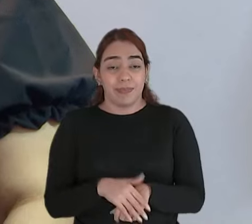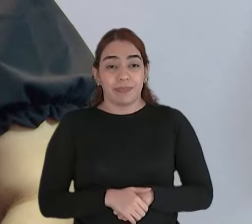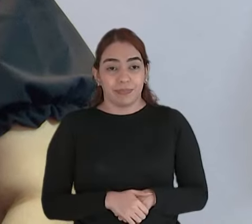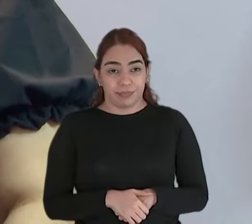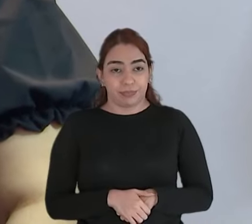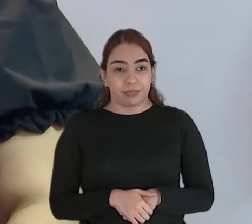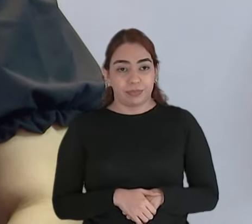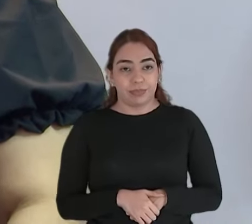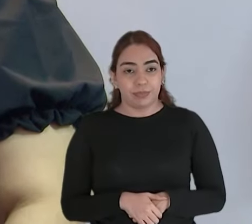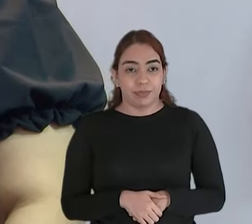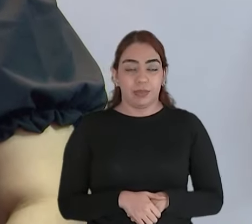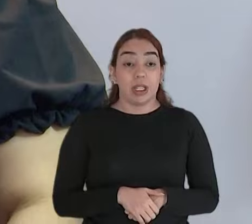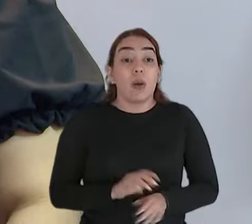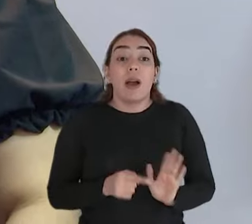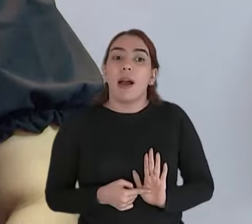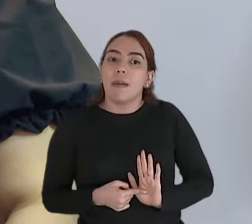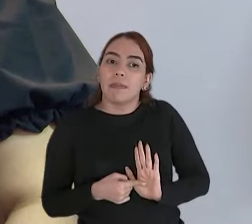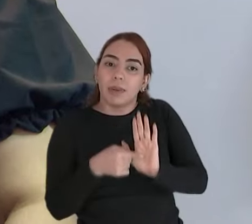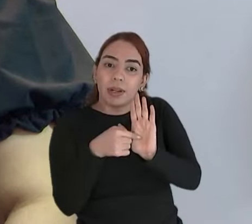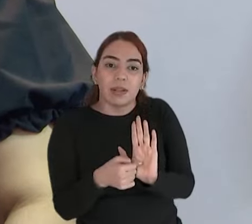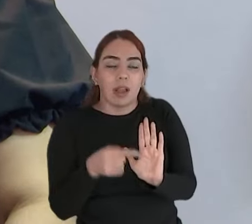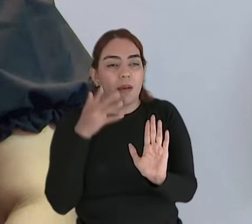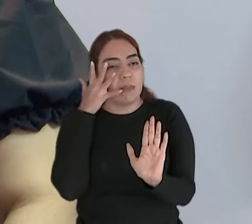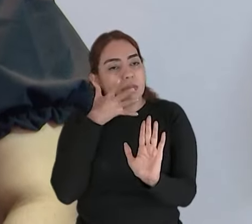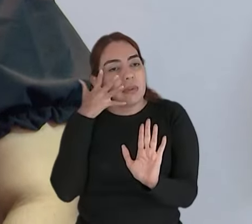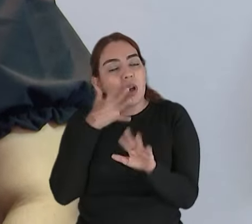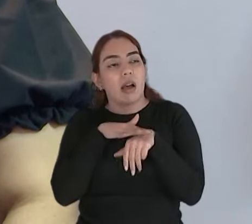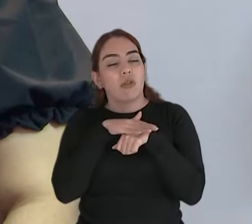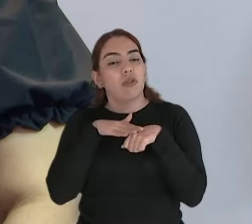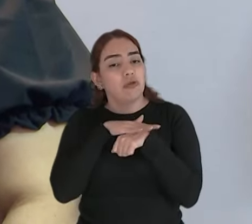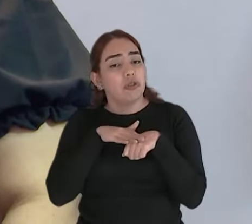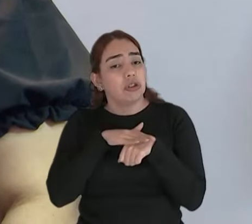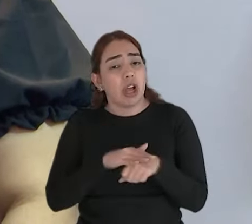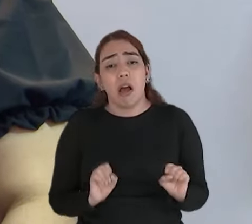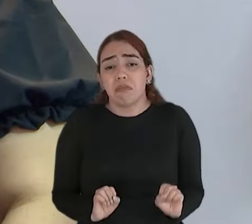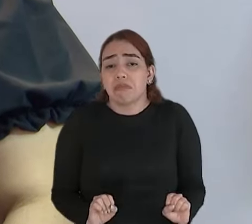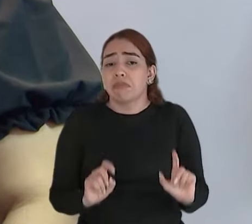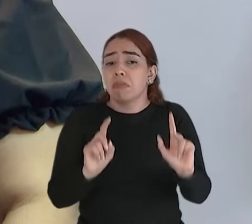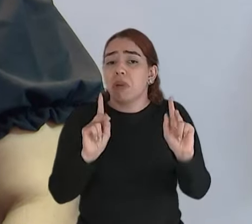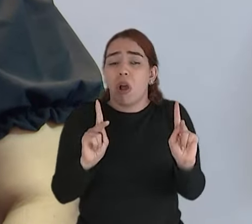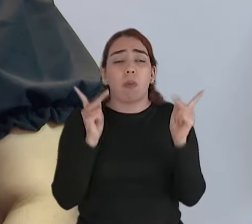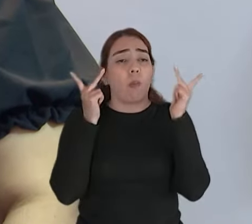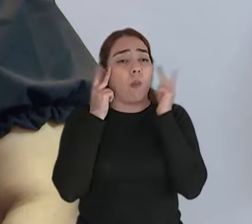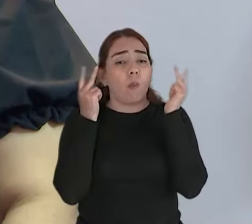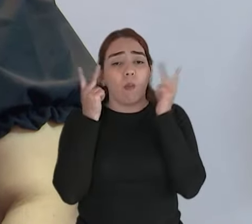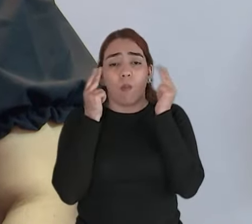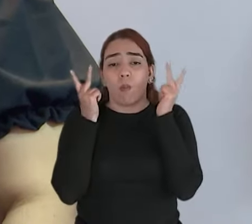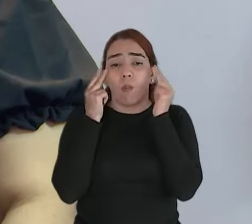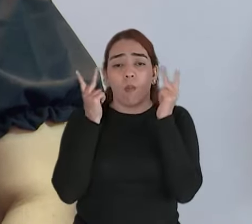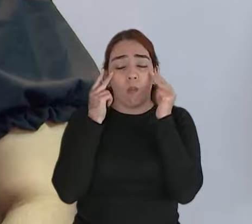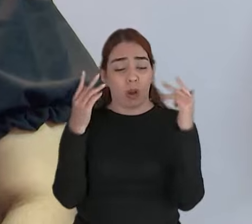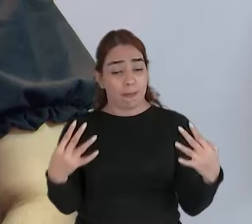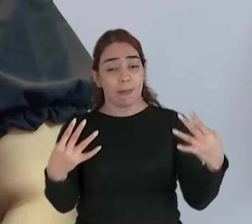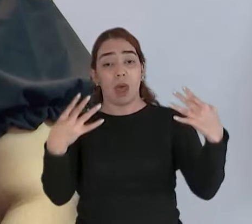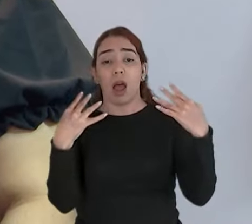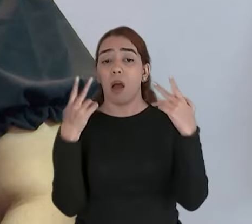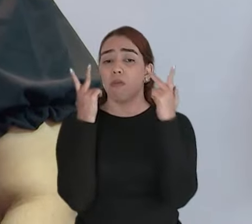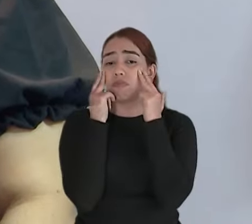esse problema de apresentar, de conversar, de estar na frente de público, nunca tive esse